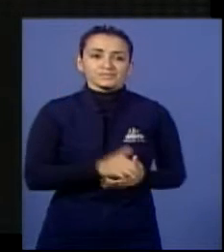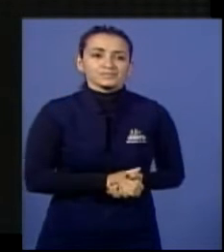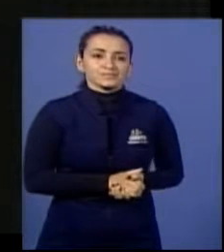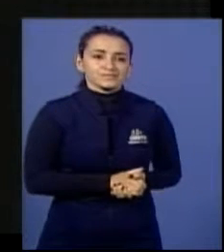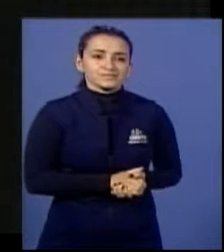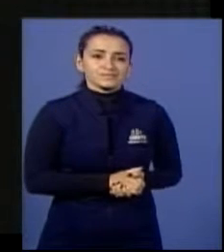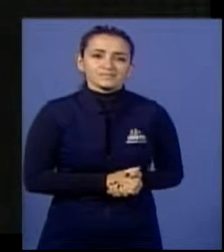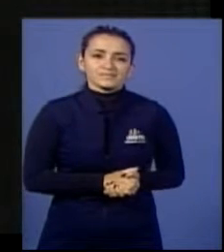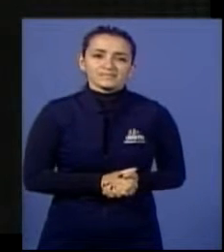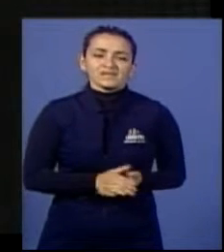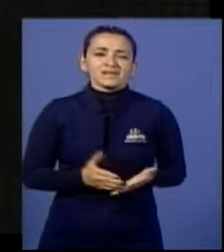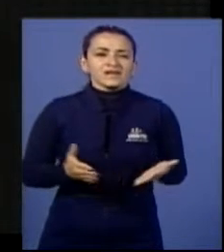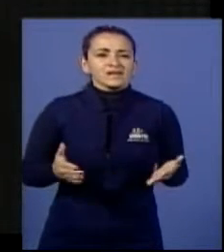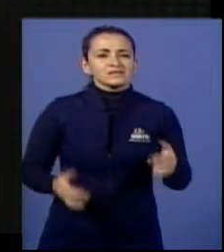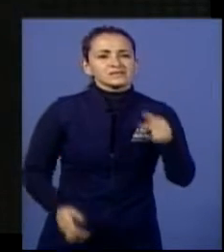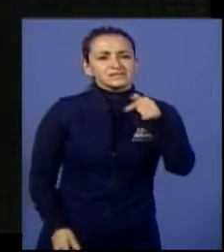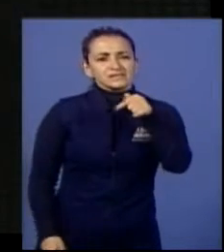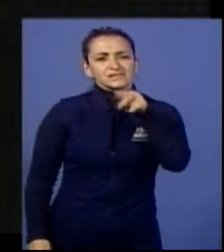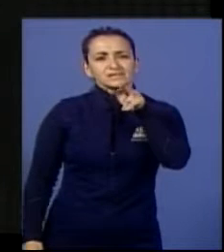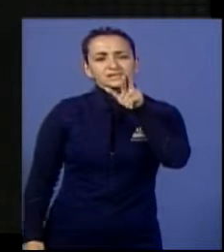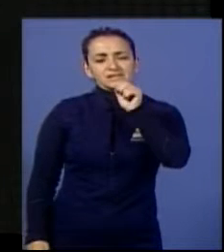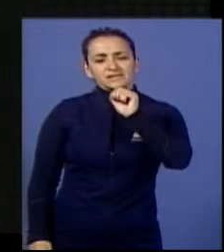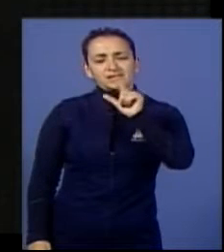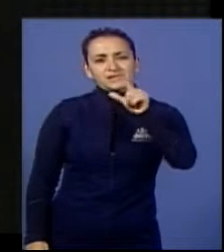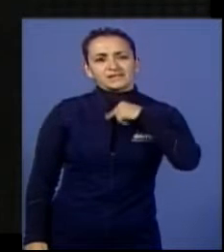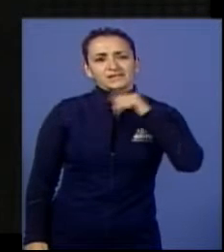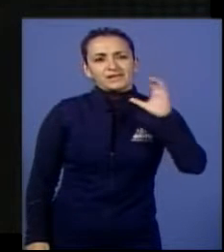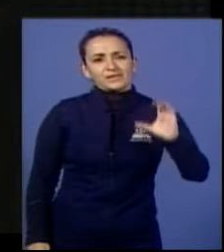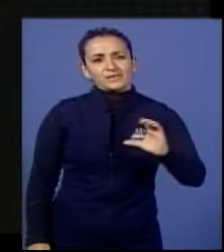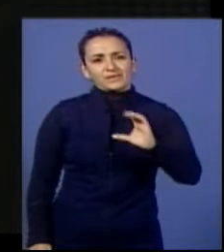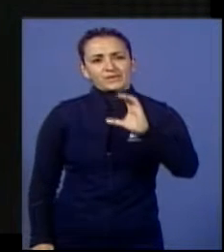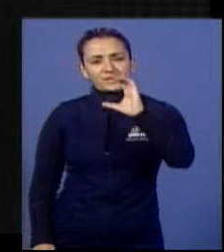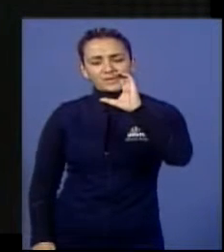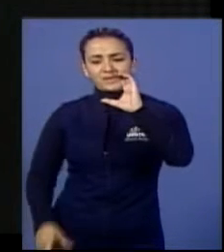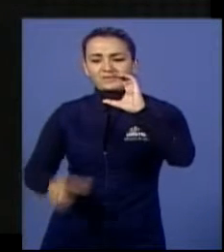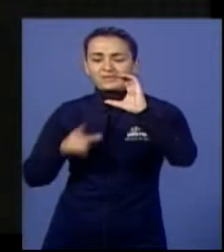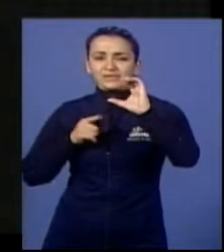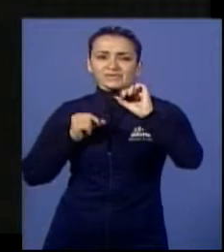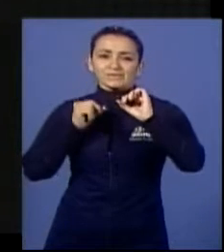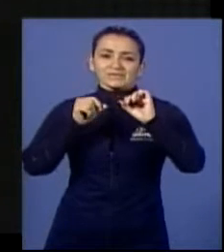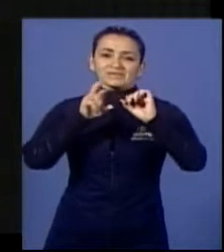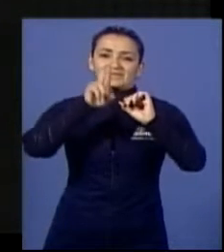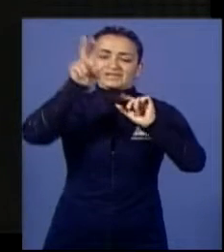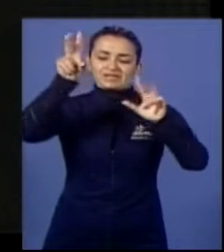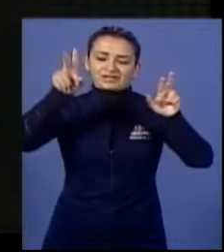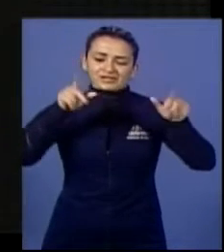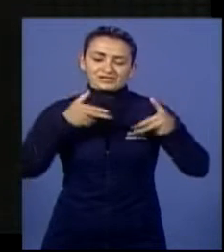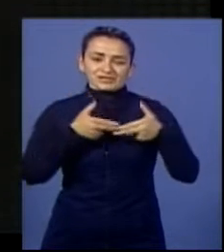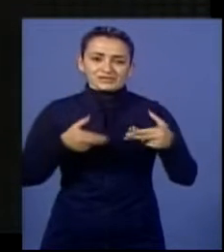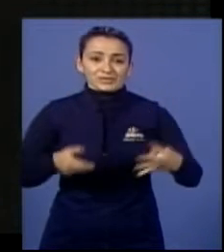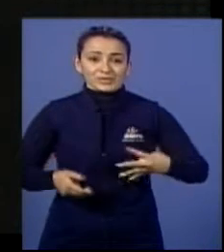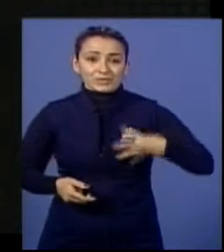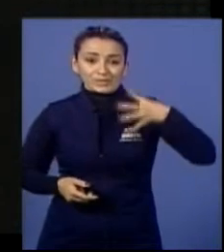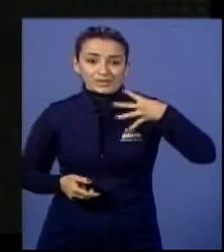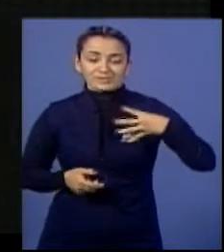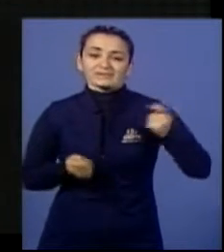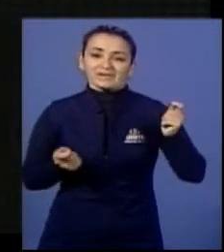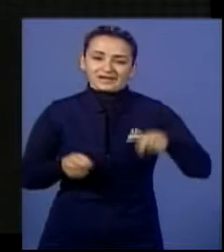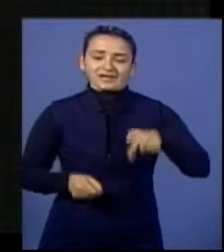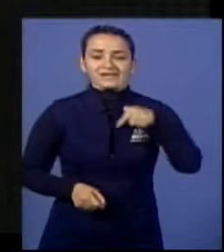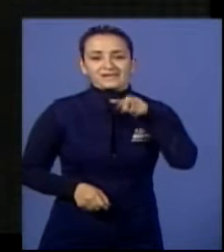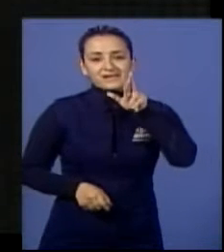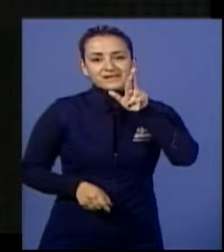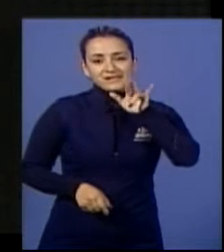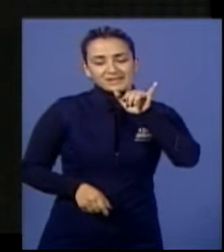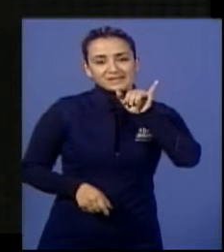aqui, ó. Tá. Porque ele tem ligações com seres estranhos. Ele está ligado a quatro grupos diferentes. Exatamente. E daí? Daí é na letra B.